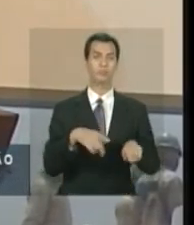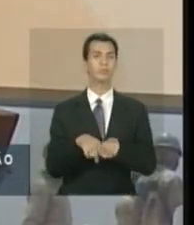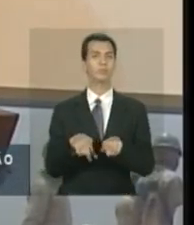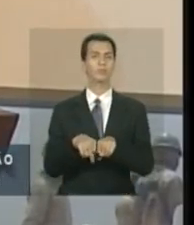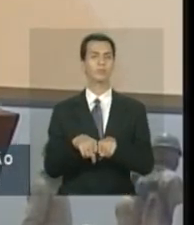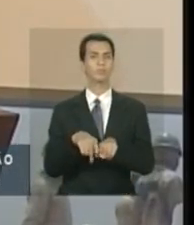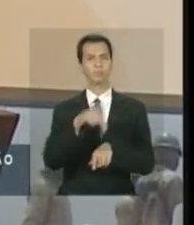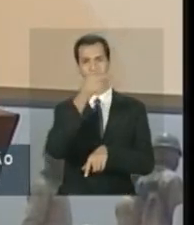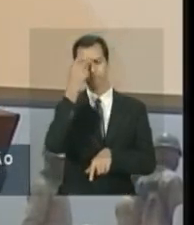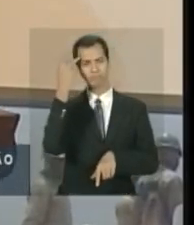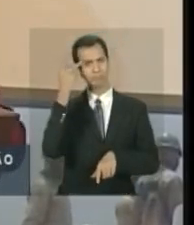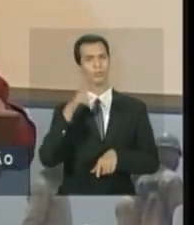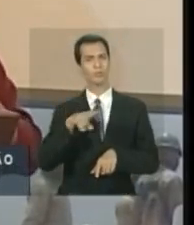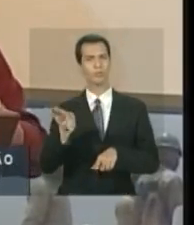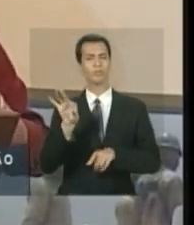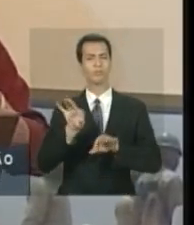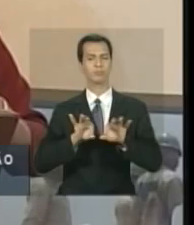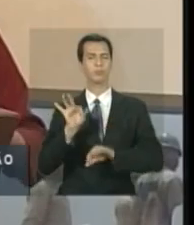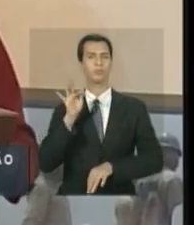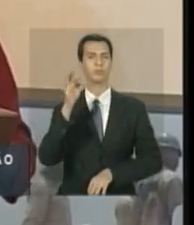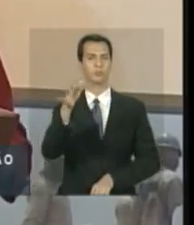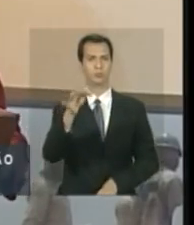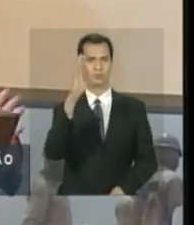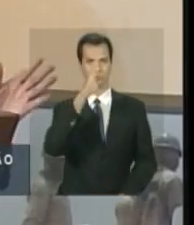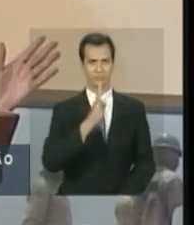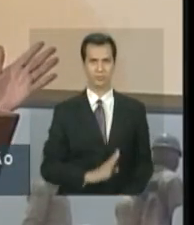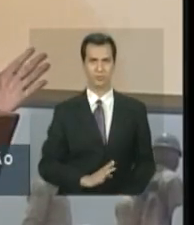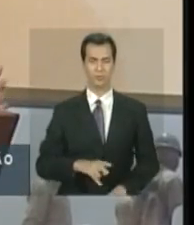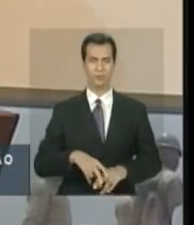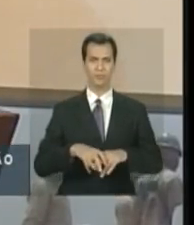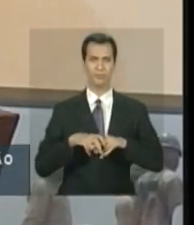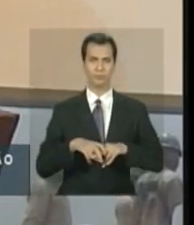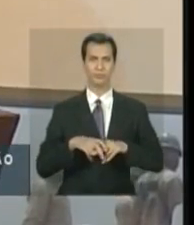Brasil. Por isso, eu começo